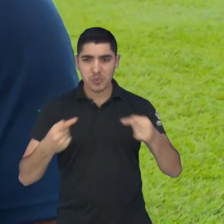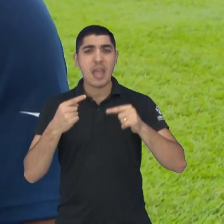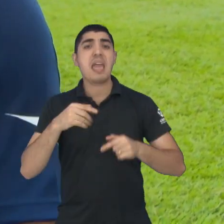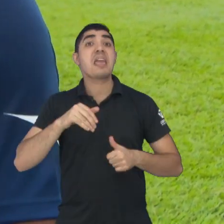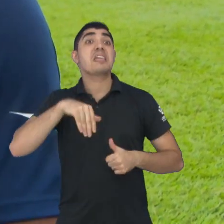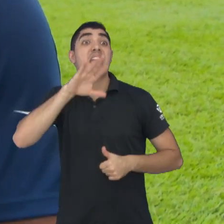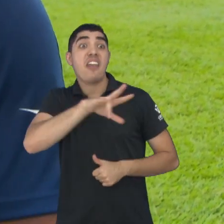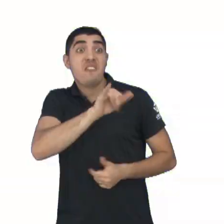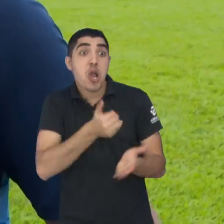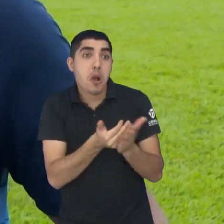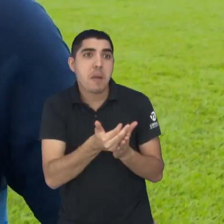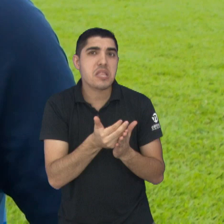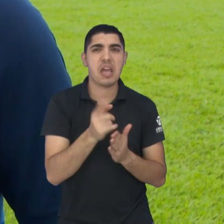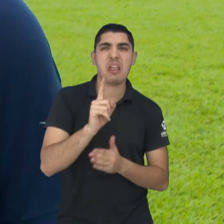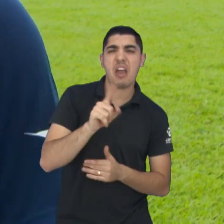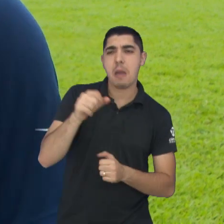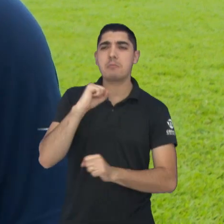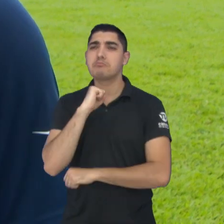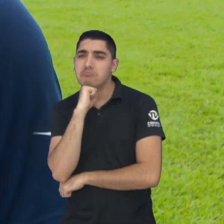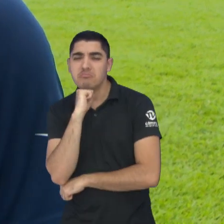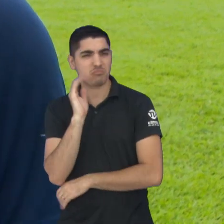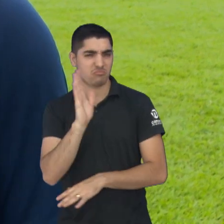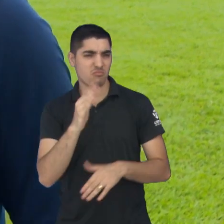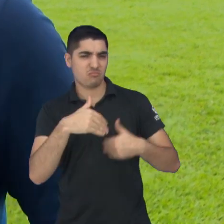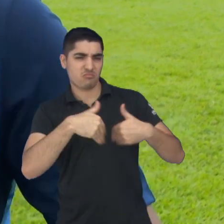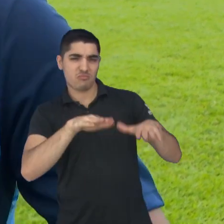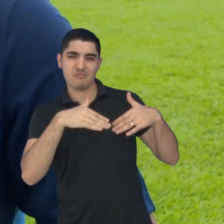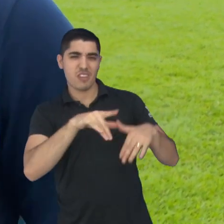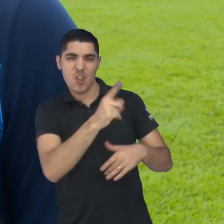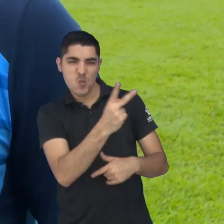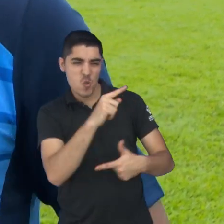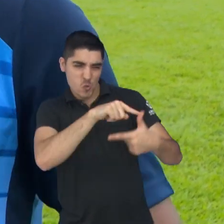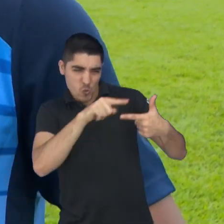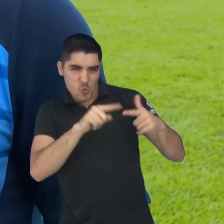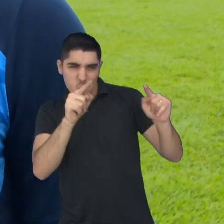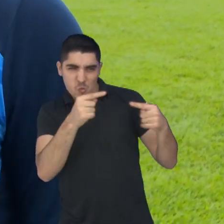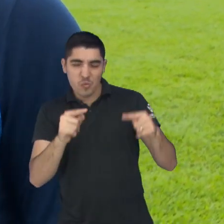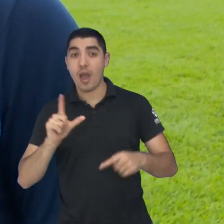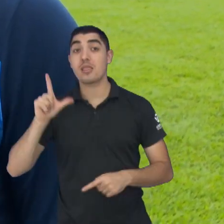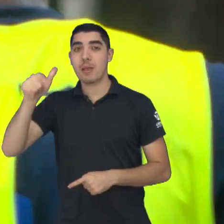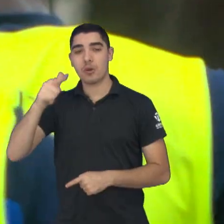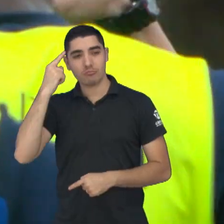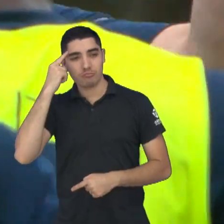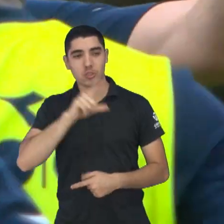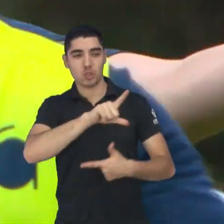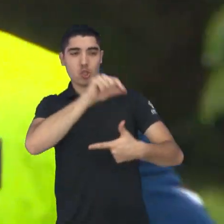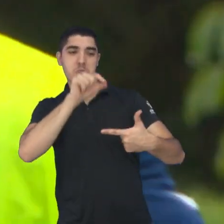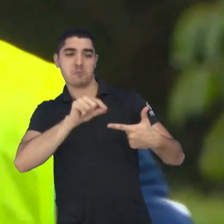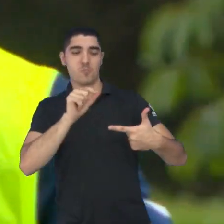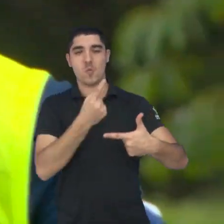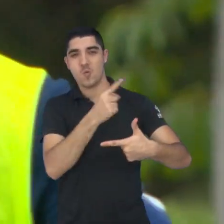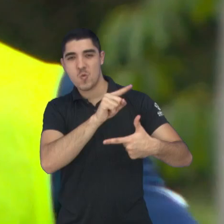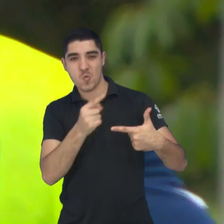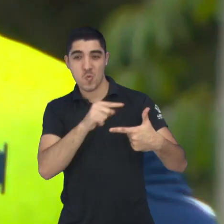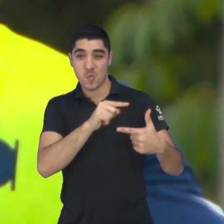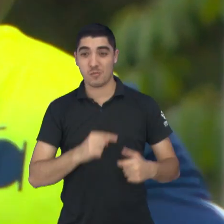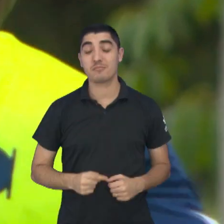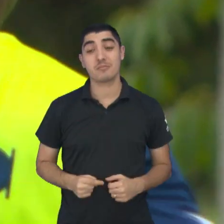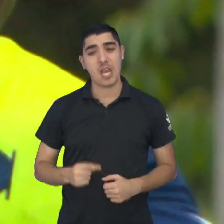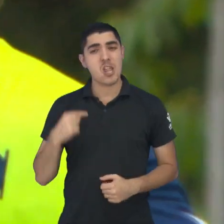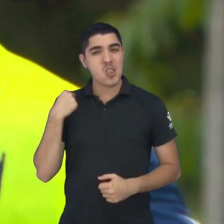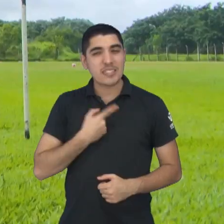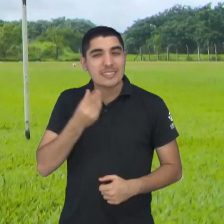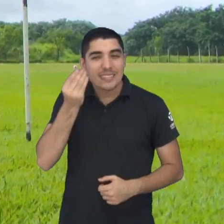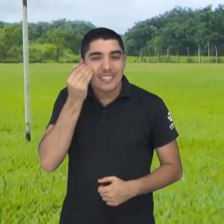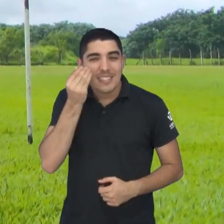ou quem não vai ser o titular. A gente vai deixar os caras brigando aí até o final e lá no final a gente toma a decisão que tem que ser tomada. E a gente até tentou saber em